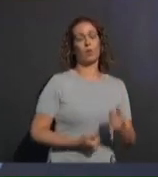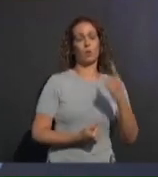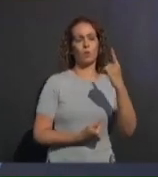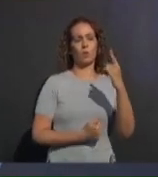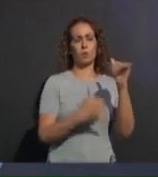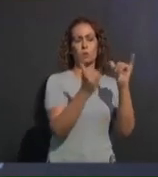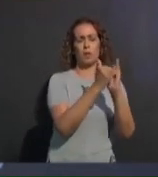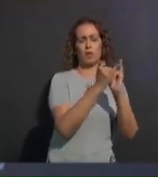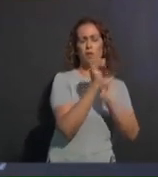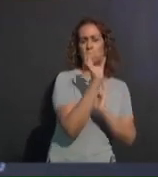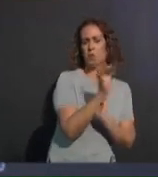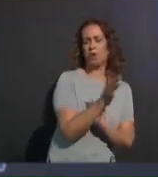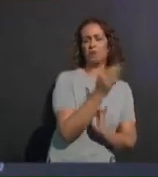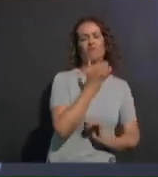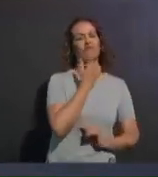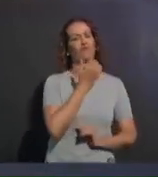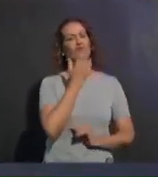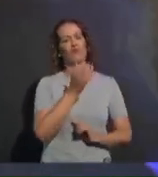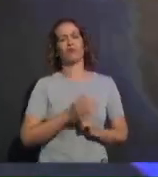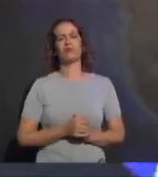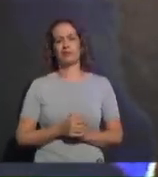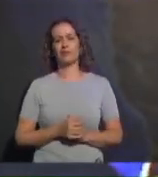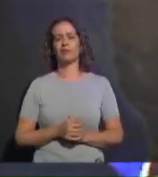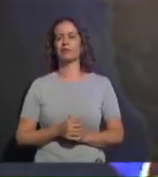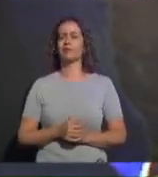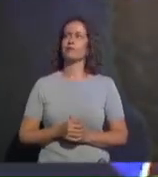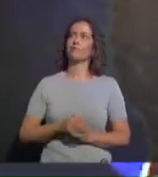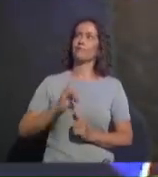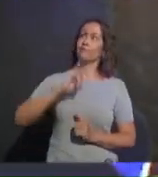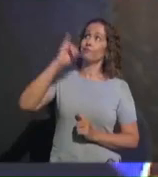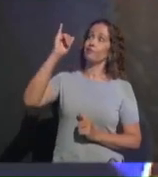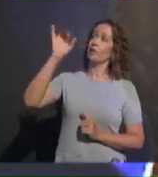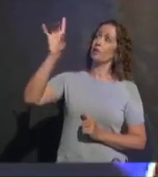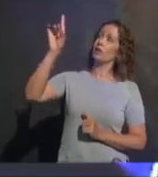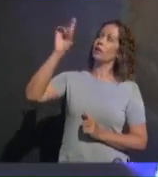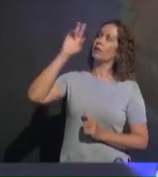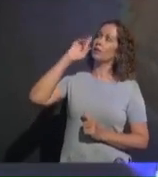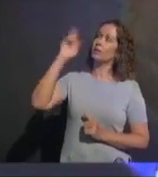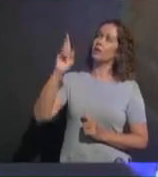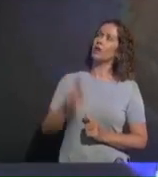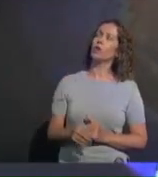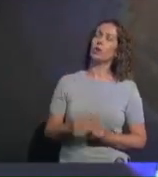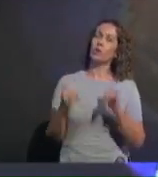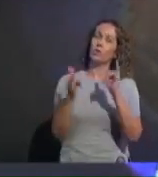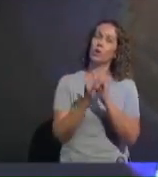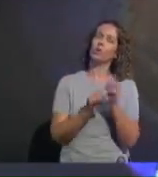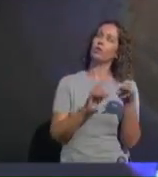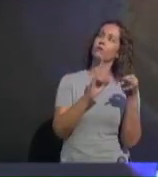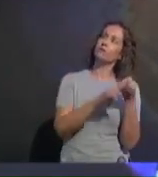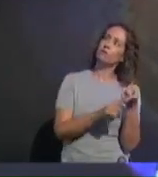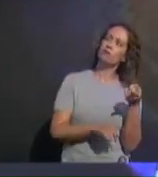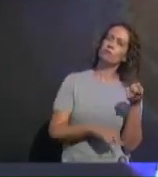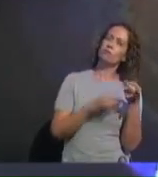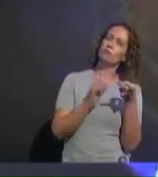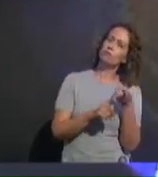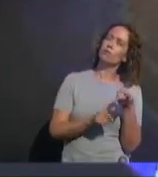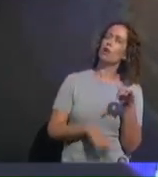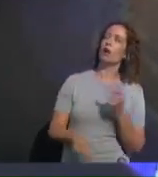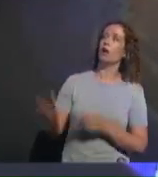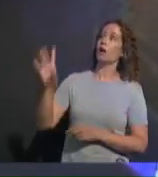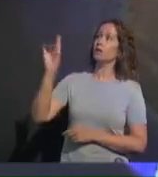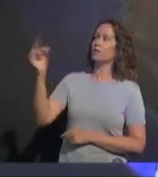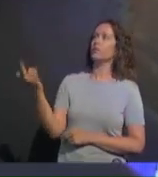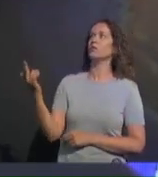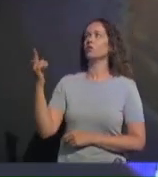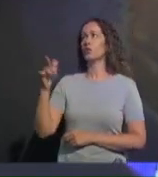não adianta. Você tem que virar para Deus hoje e falar: Senhor, eu perdoo fulano e tal, tal, tal. No outro dia: Senhor, eu entrego para o